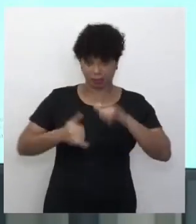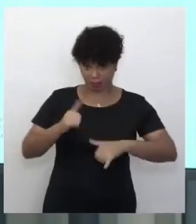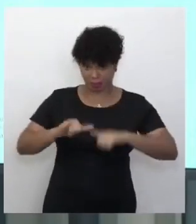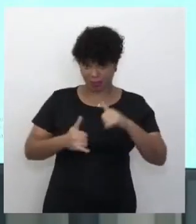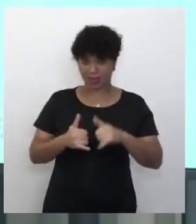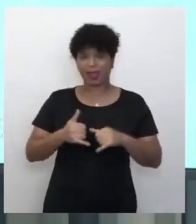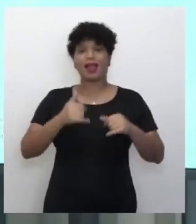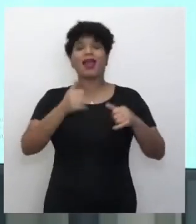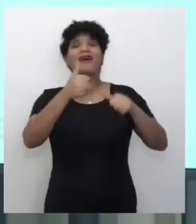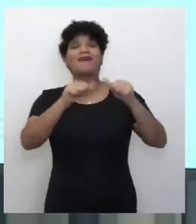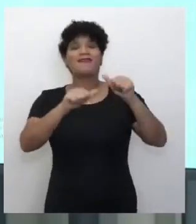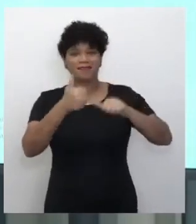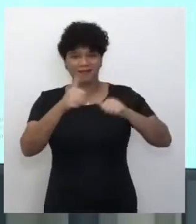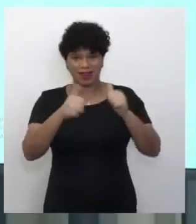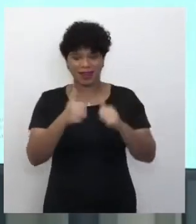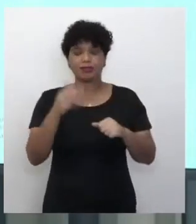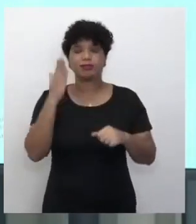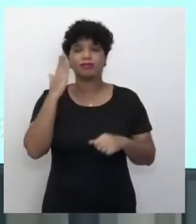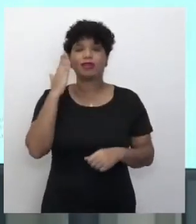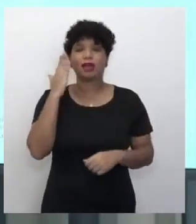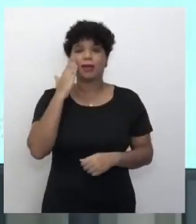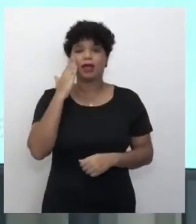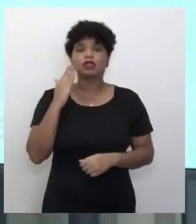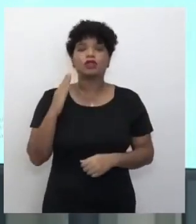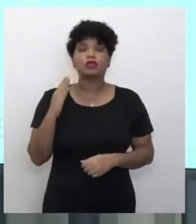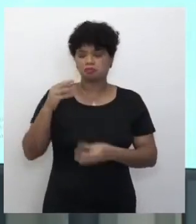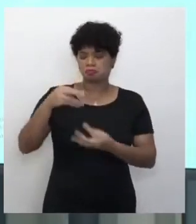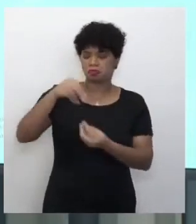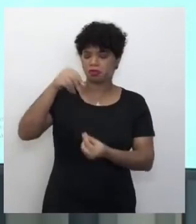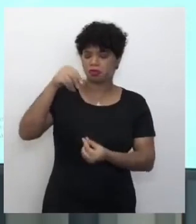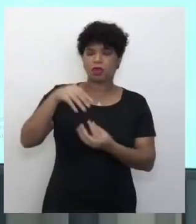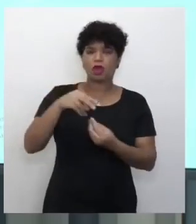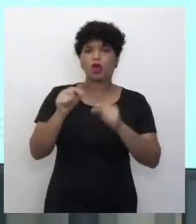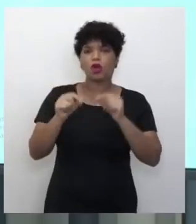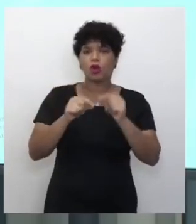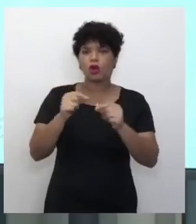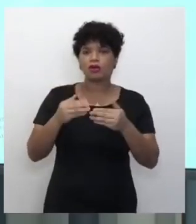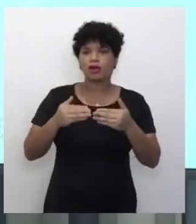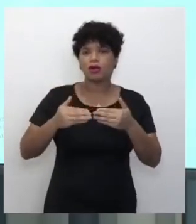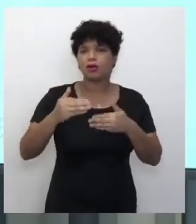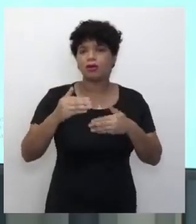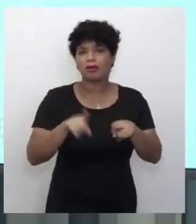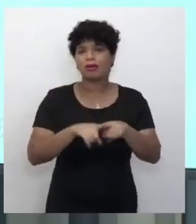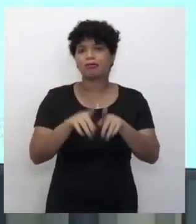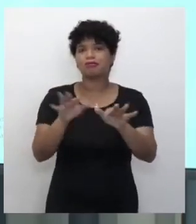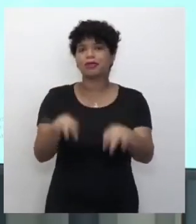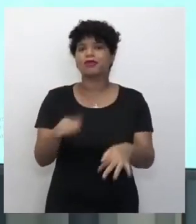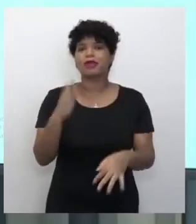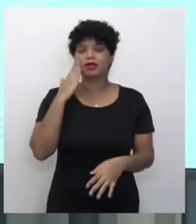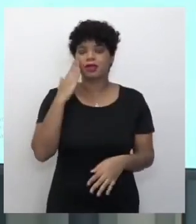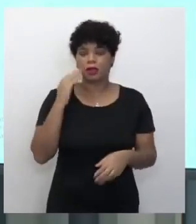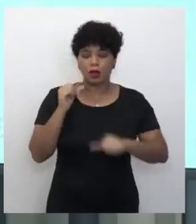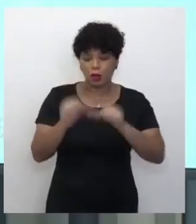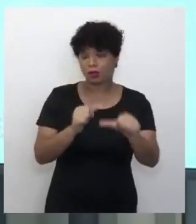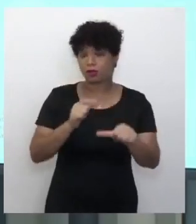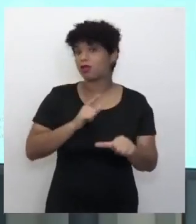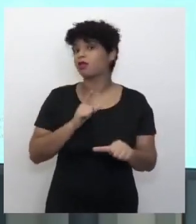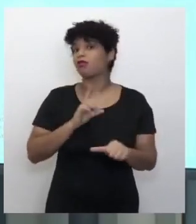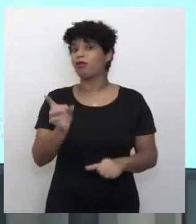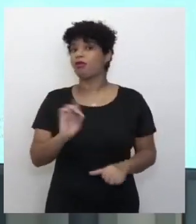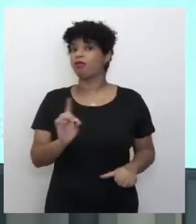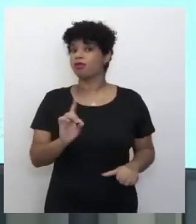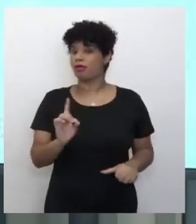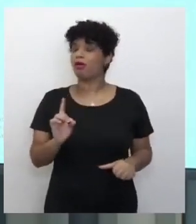a substância inicial e a substância final, ok? Para ver se ocorreu uma transformação